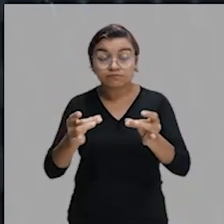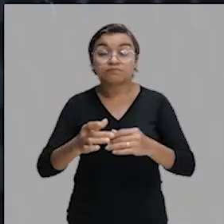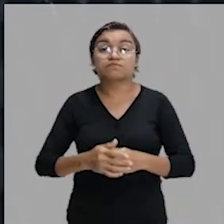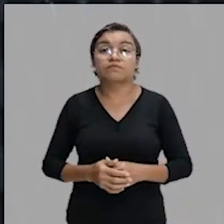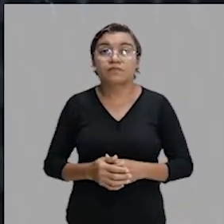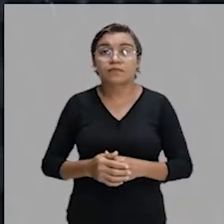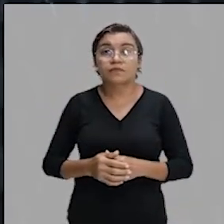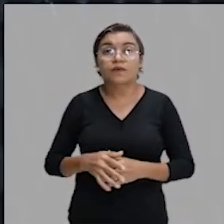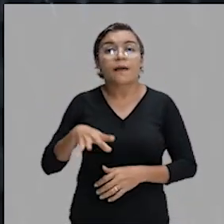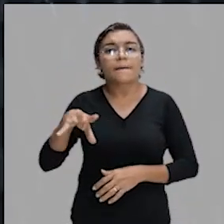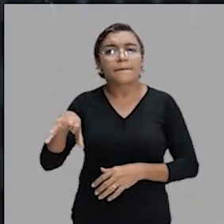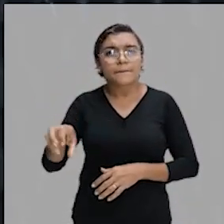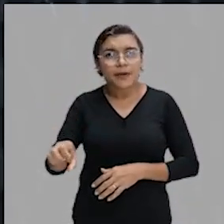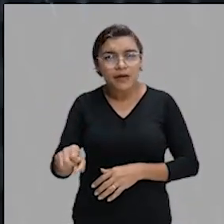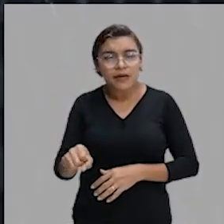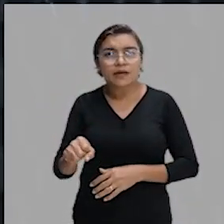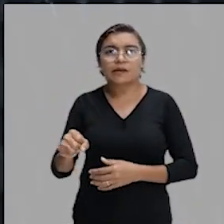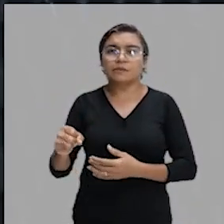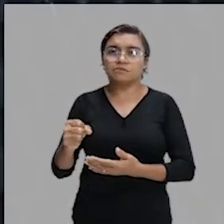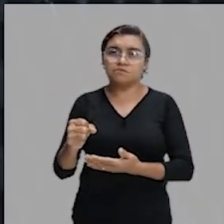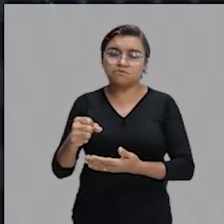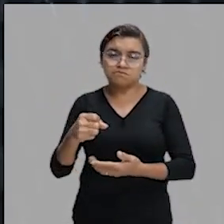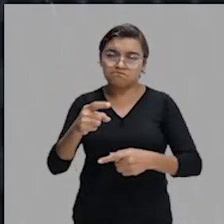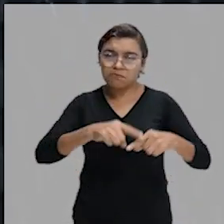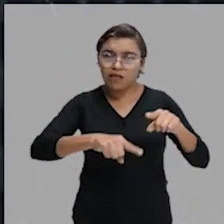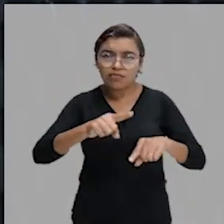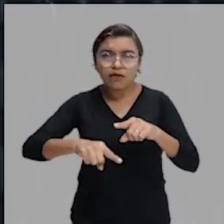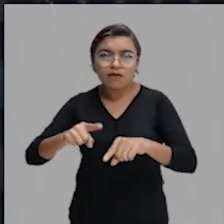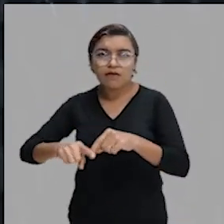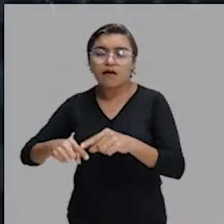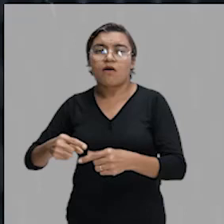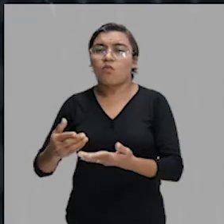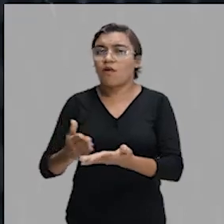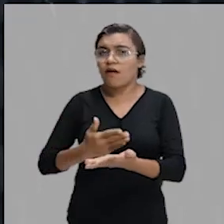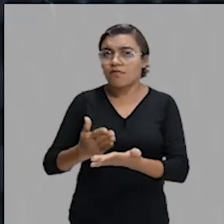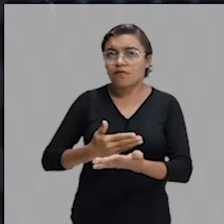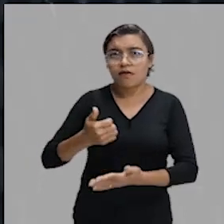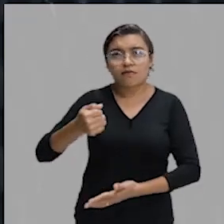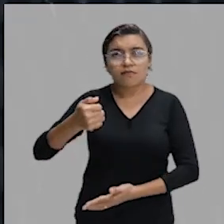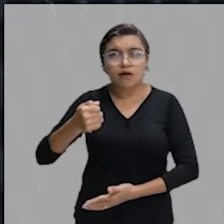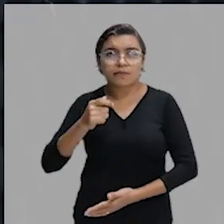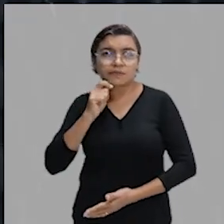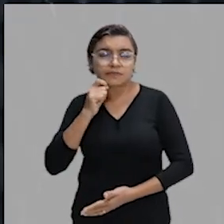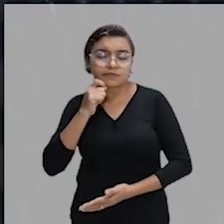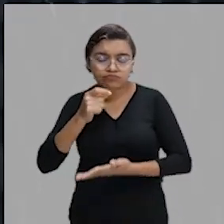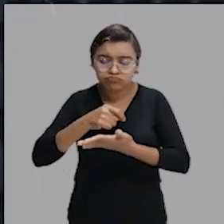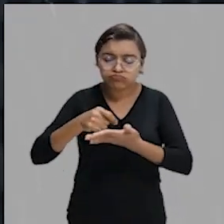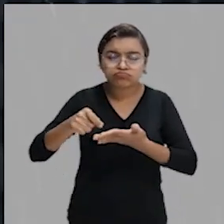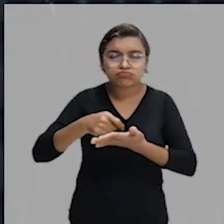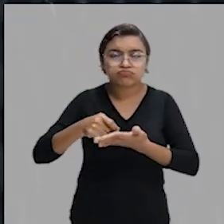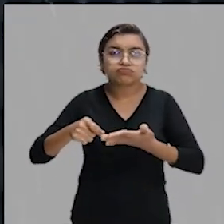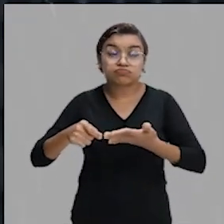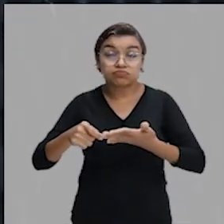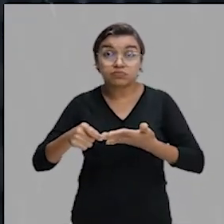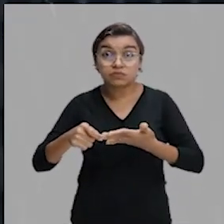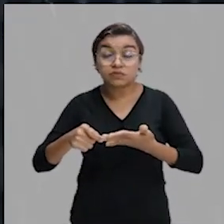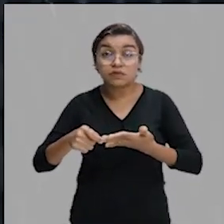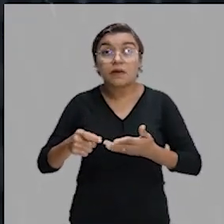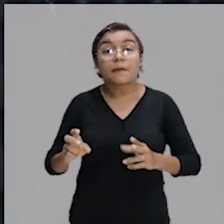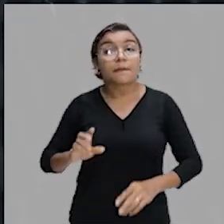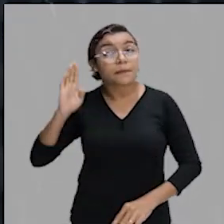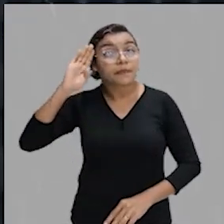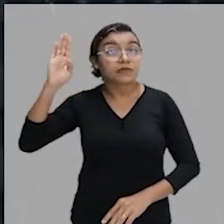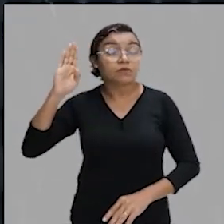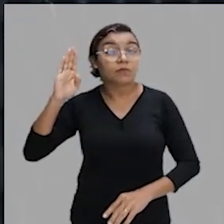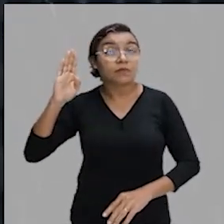pegar todo o seu material, coloque bem pertinho, te concentra. Concentração é importante, principalmente nesses assuntos que nós vamos estudar, que é